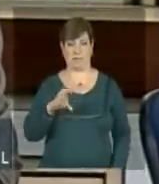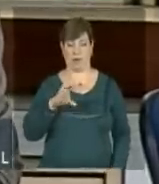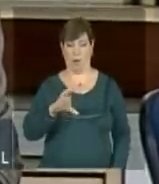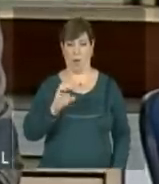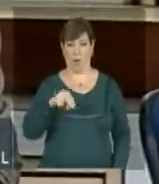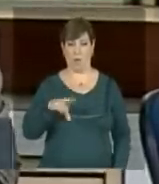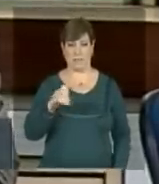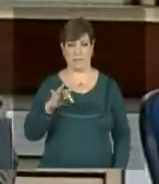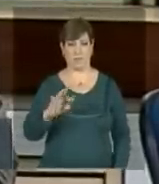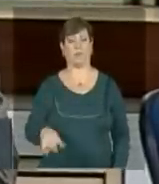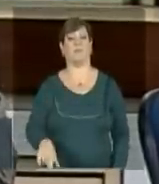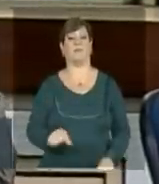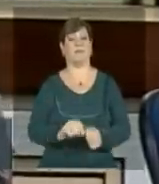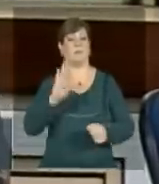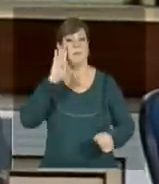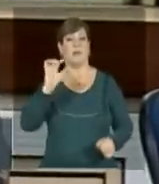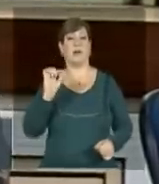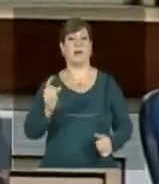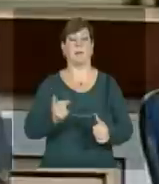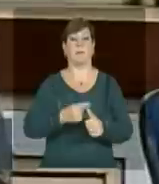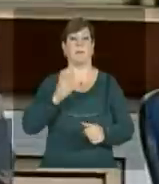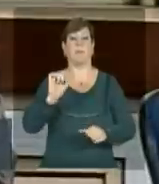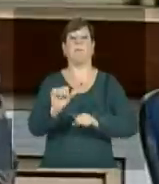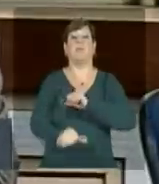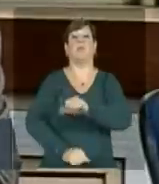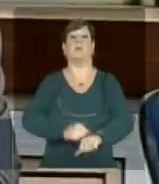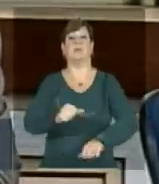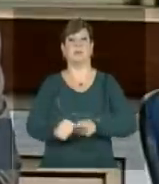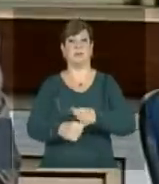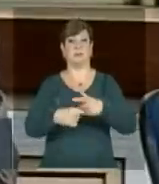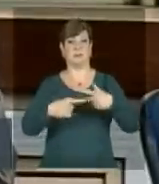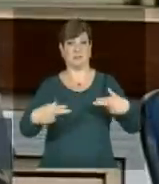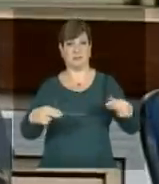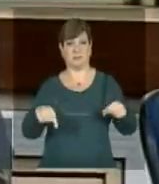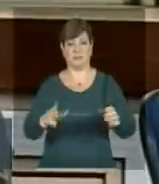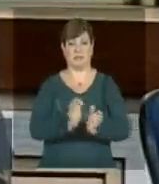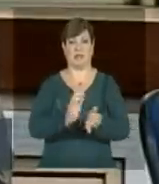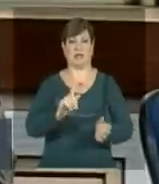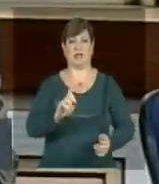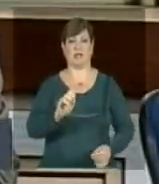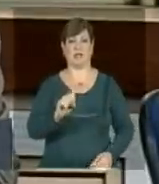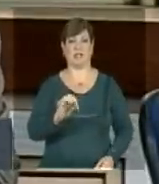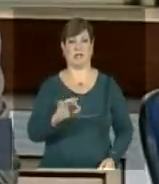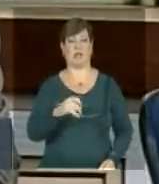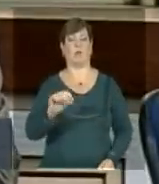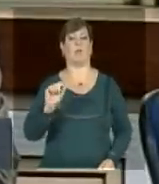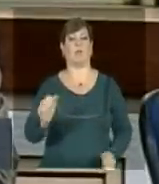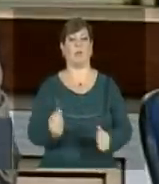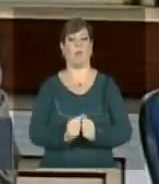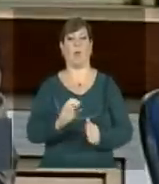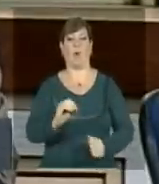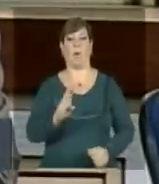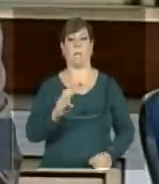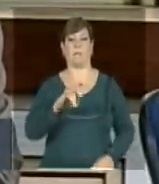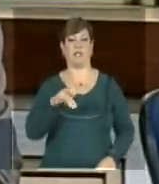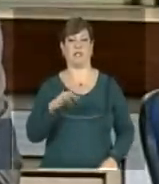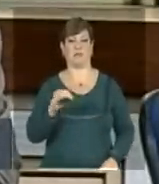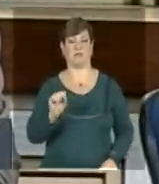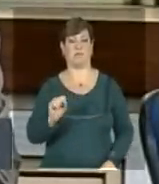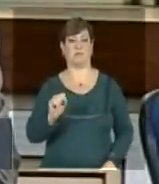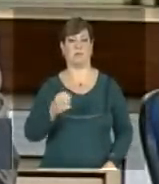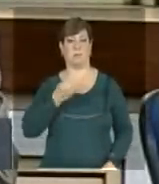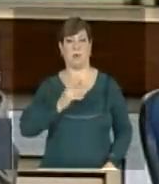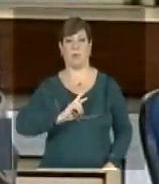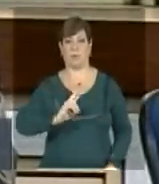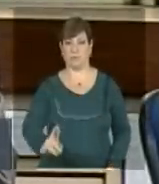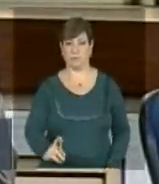prioriza mudanças em práticas de gestão com foco na obtenção de resultados positivos, como aquelas que ocorrem